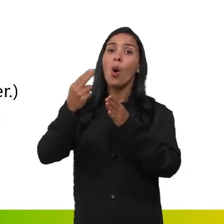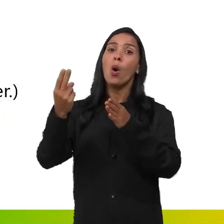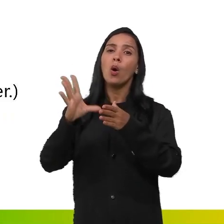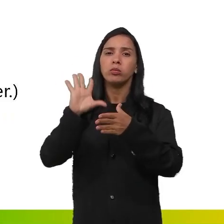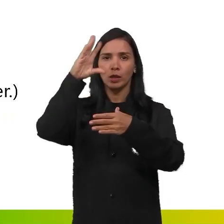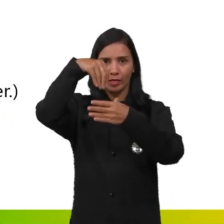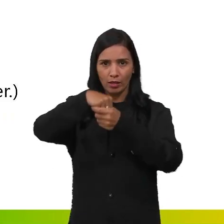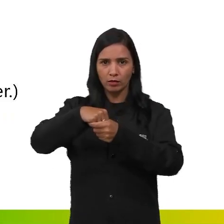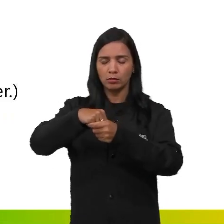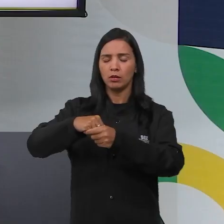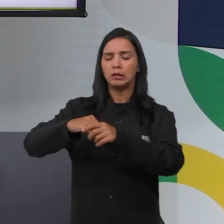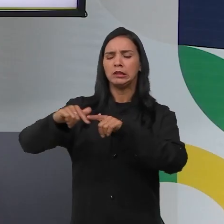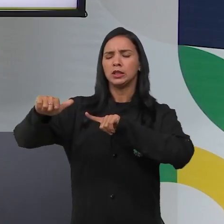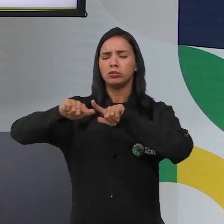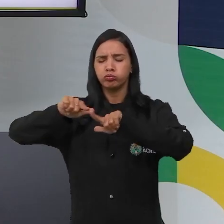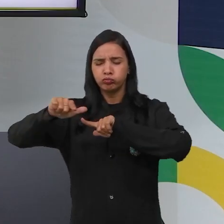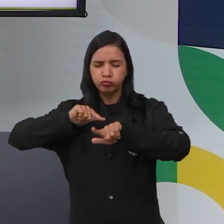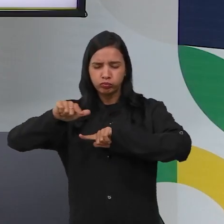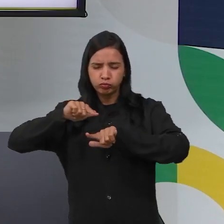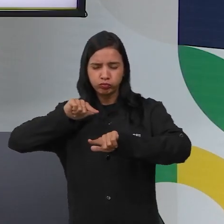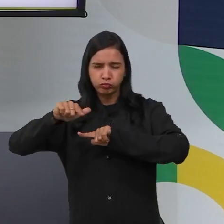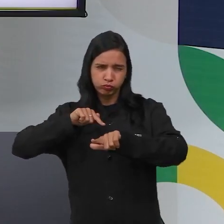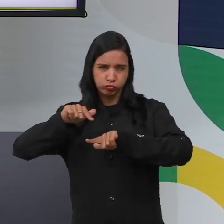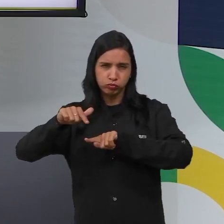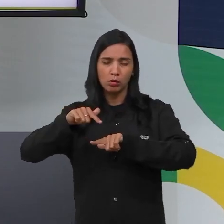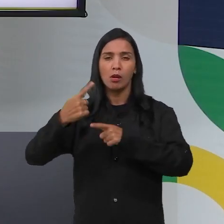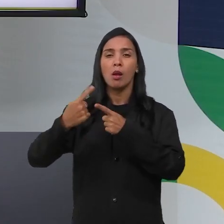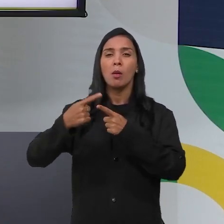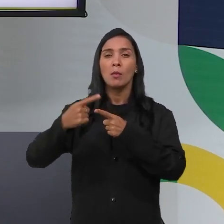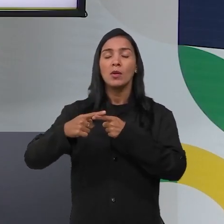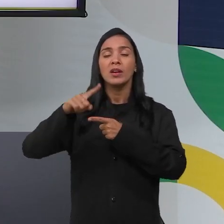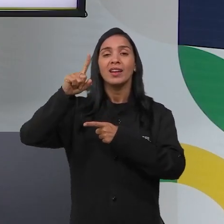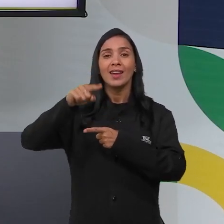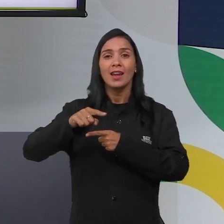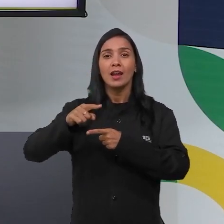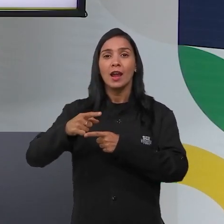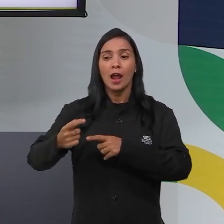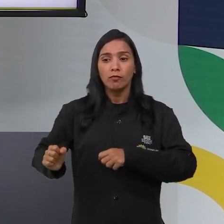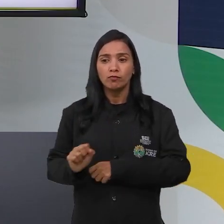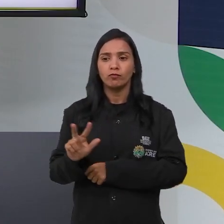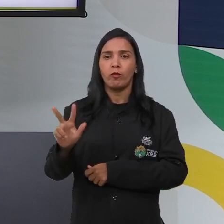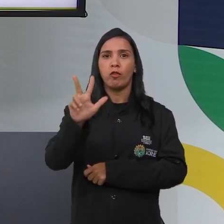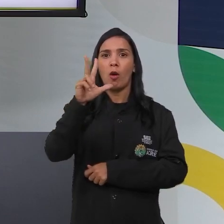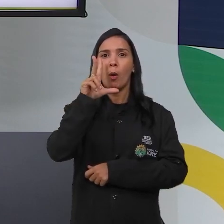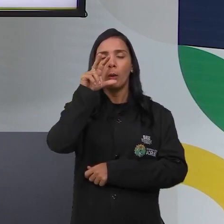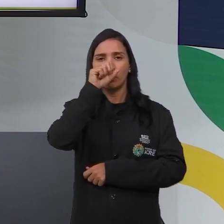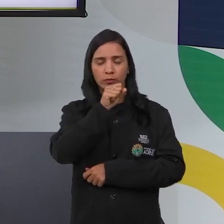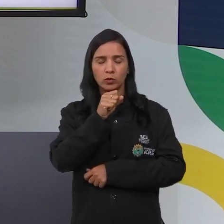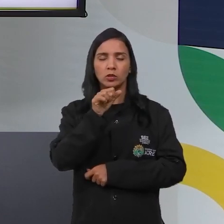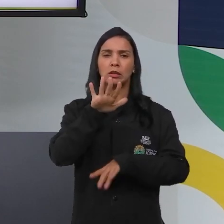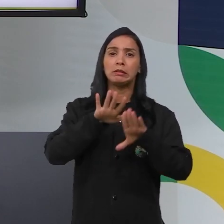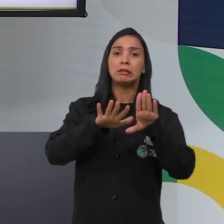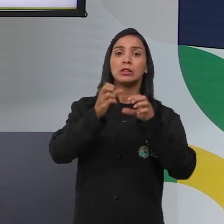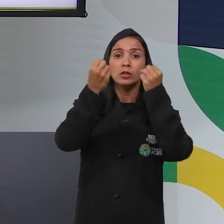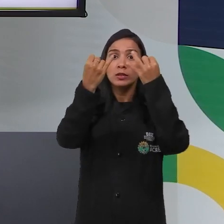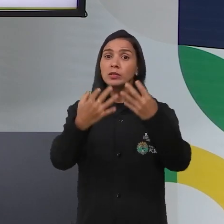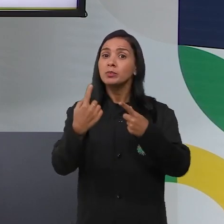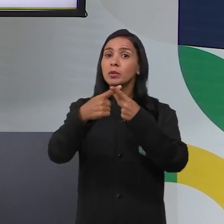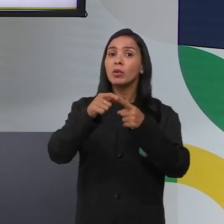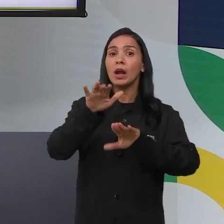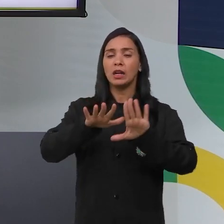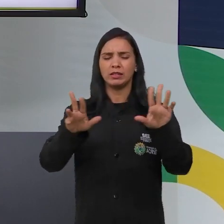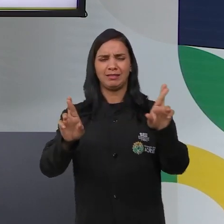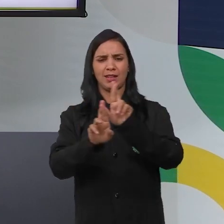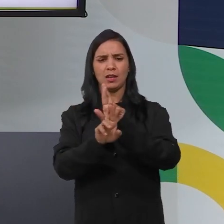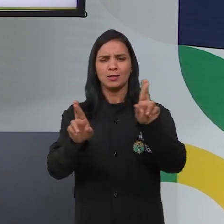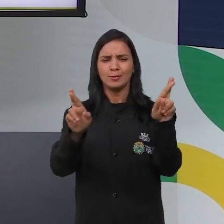é importante eu comentar isso porque muitas vezes as pessoas acabam tentando associar o significado da